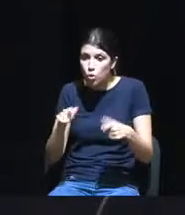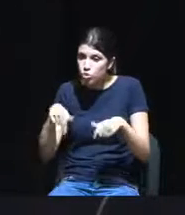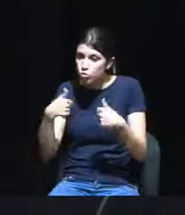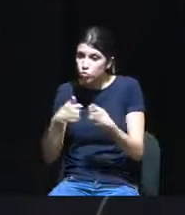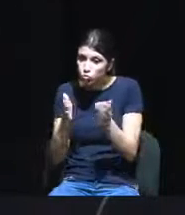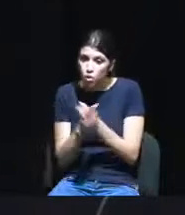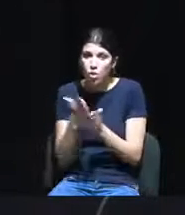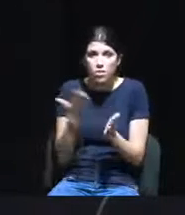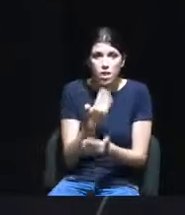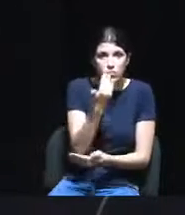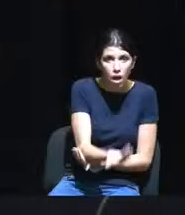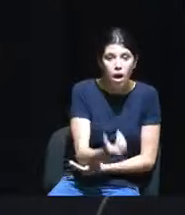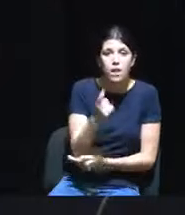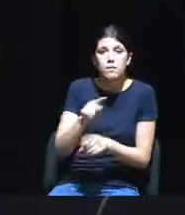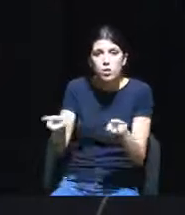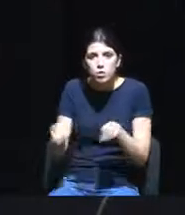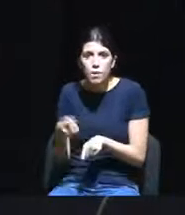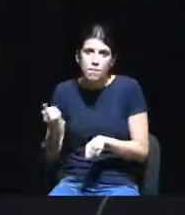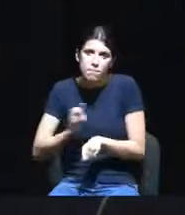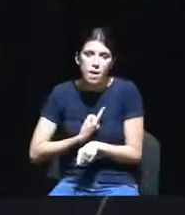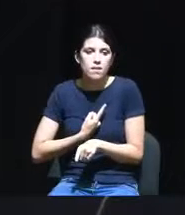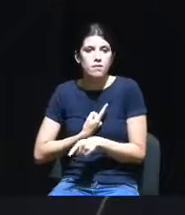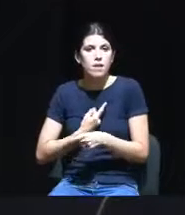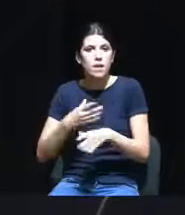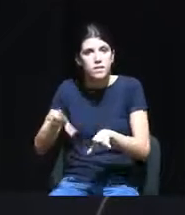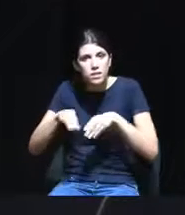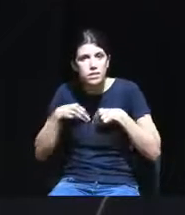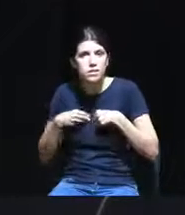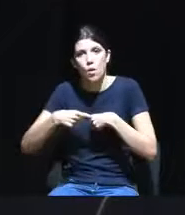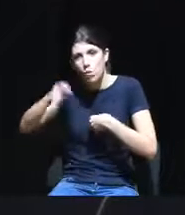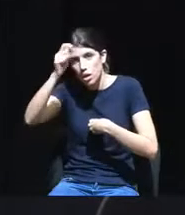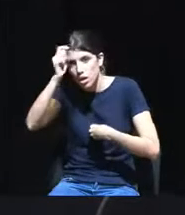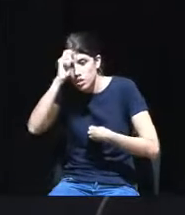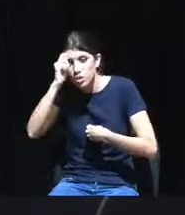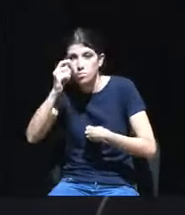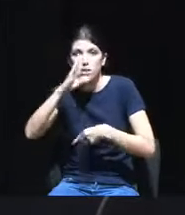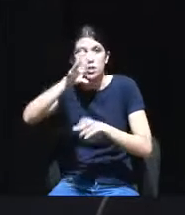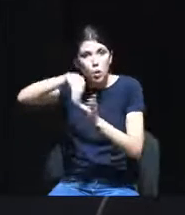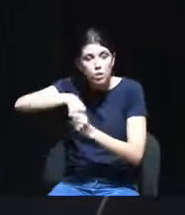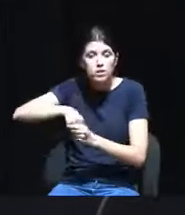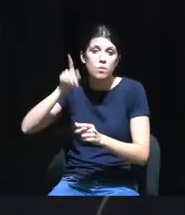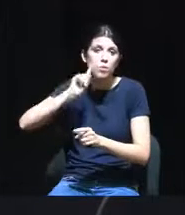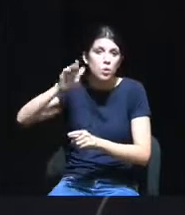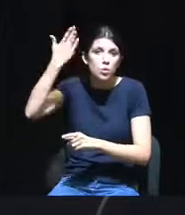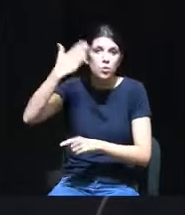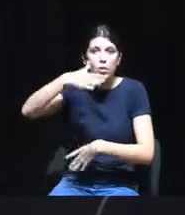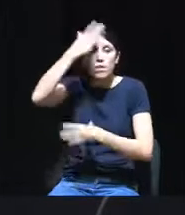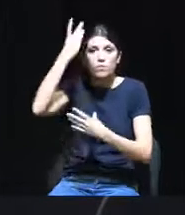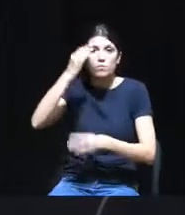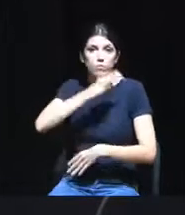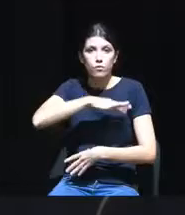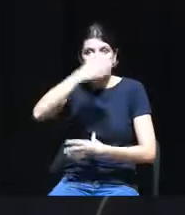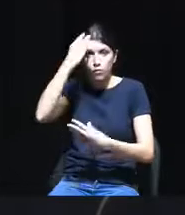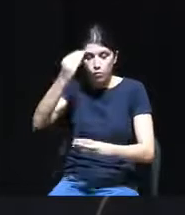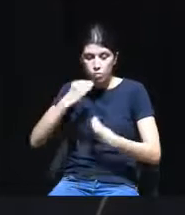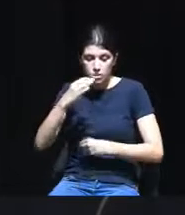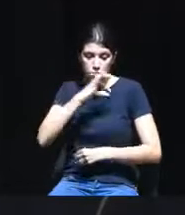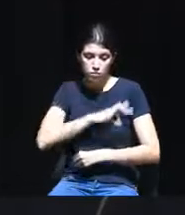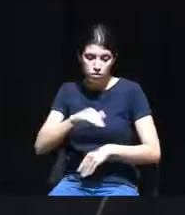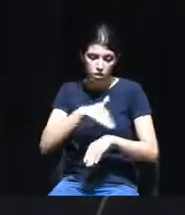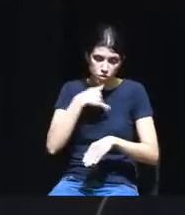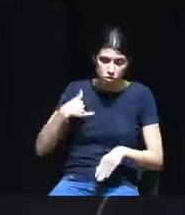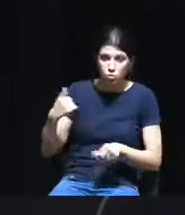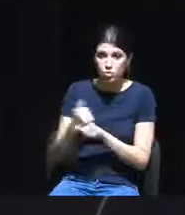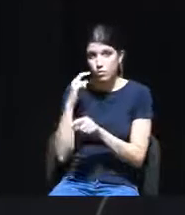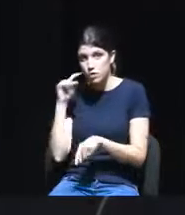E este espaço é também construído pela aceitação, a inclusão e o respeito. E por isso é tão relevante a formação de profissionais de saúde, de serviços públicos